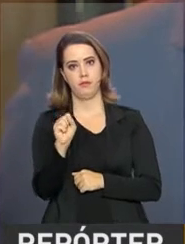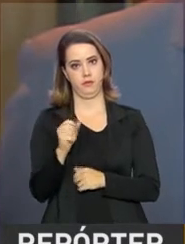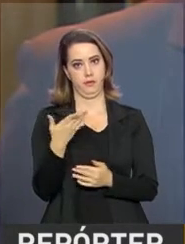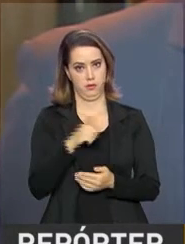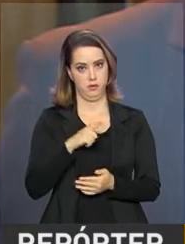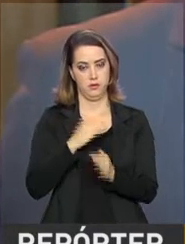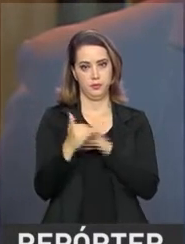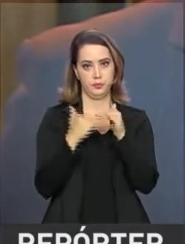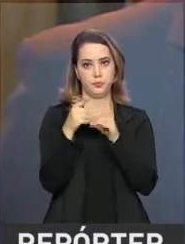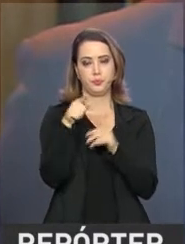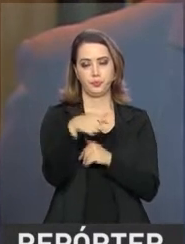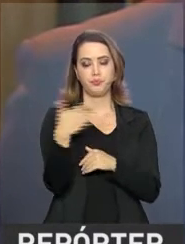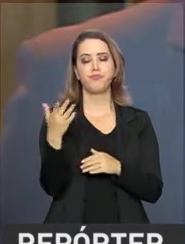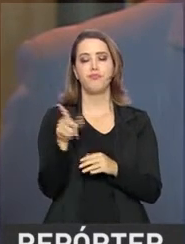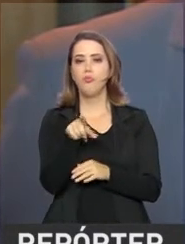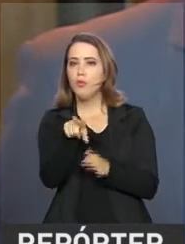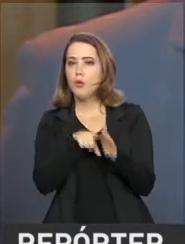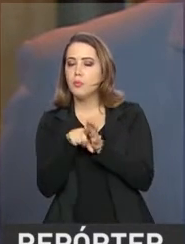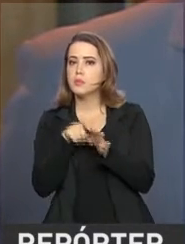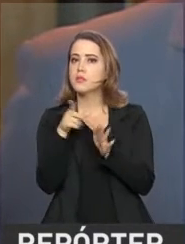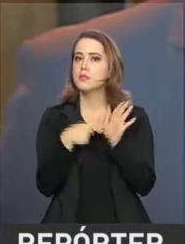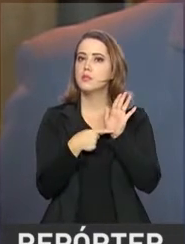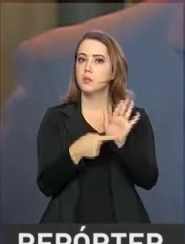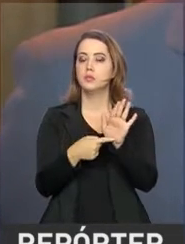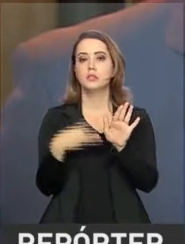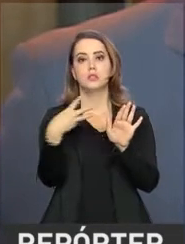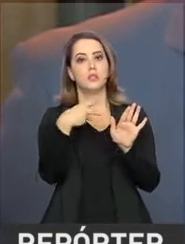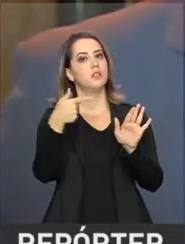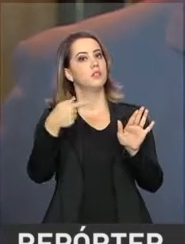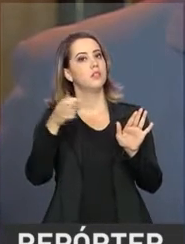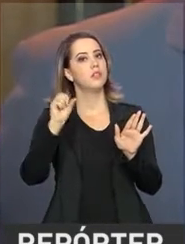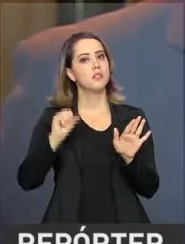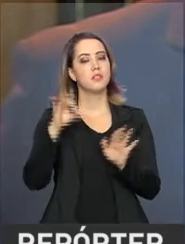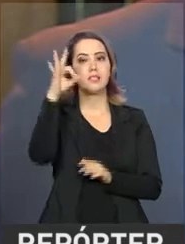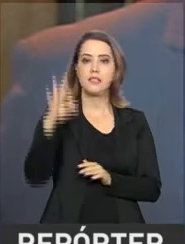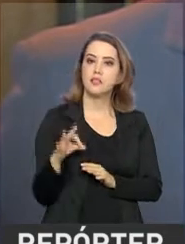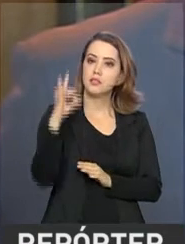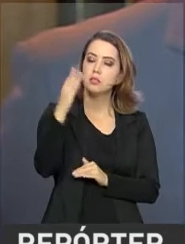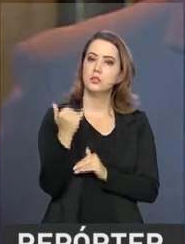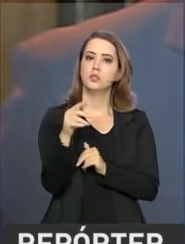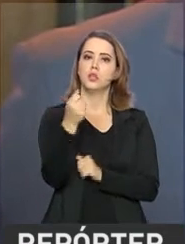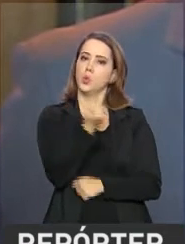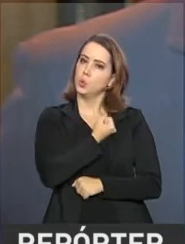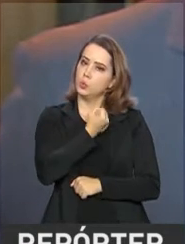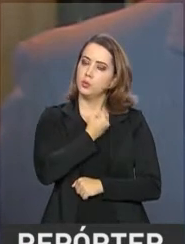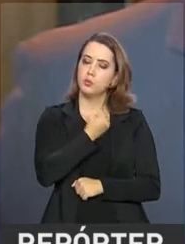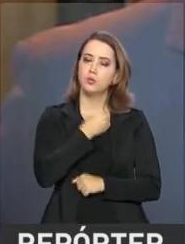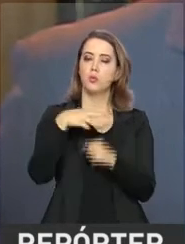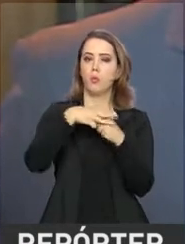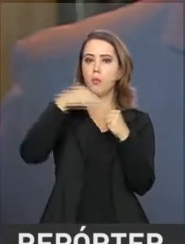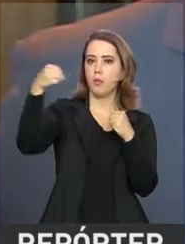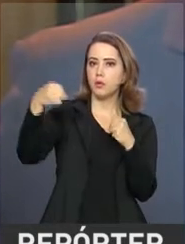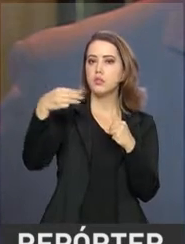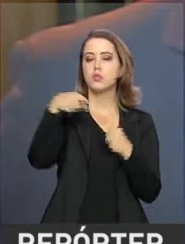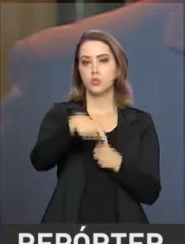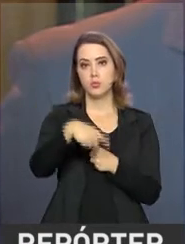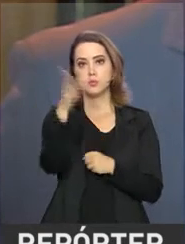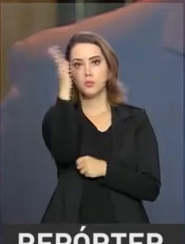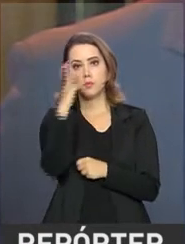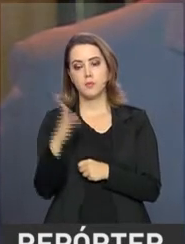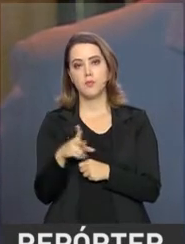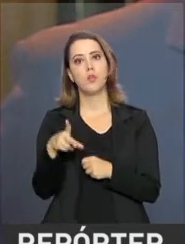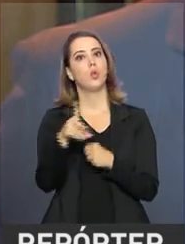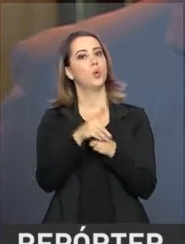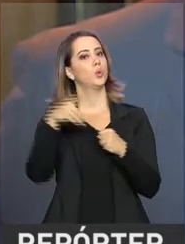e 2000 14 houve um aumento de trezentos e setenta e nove por cento no número de mestres no brasil de doutores o